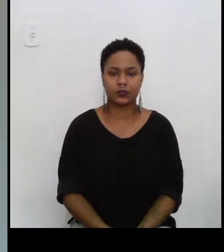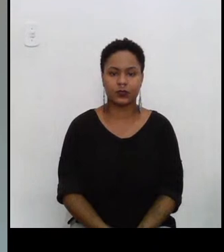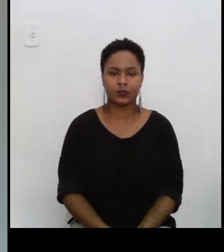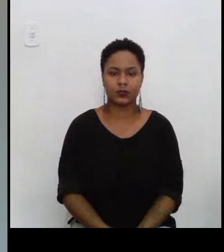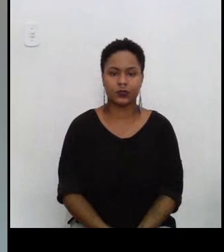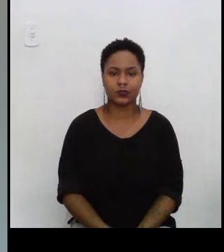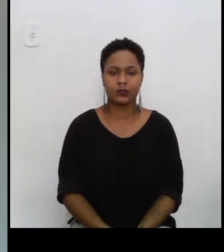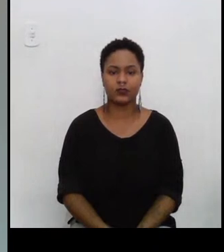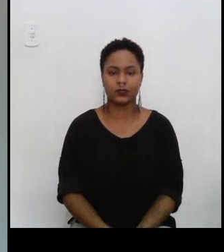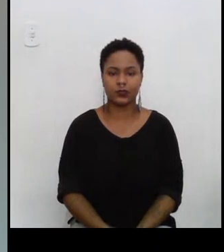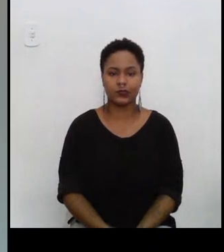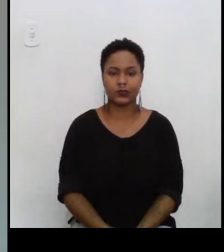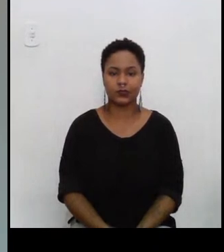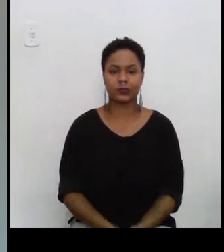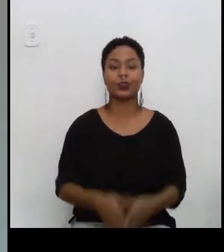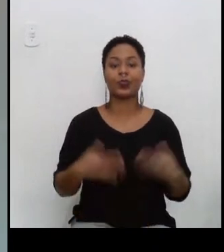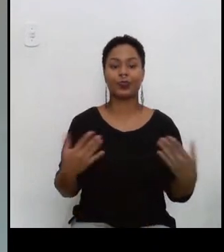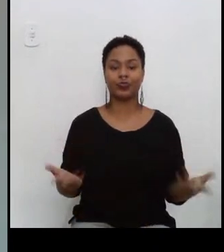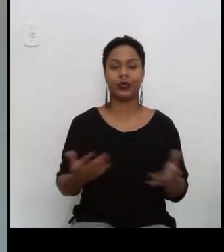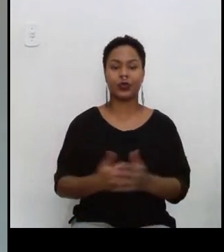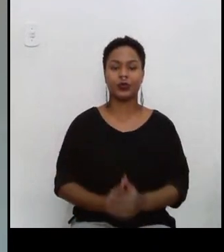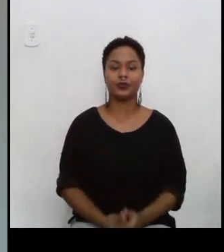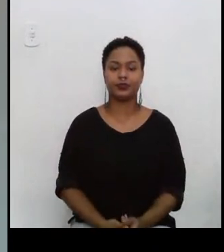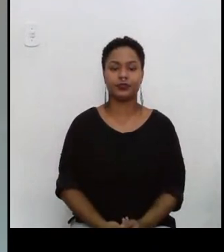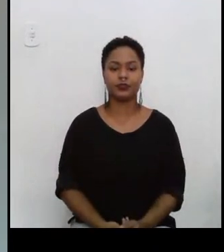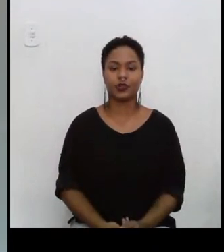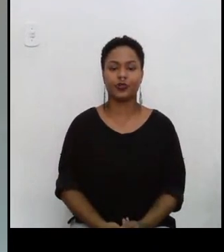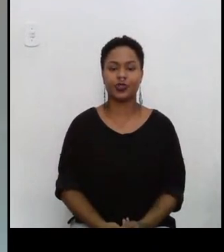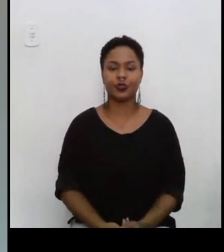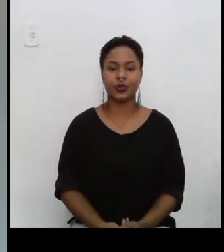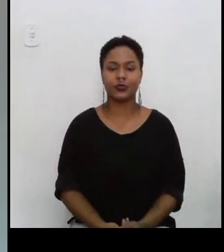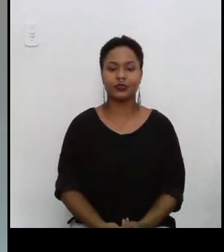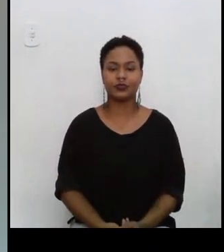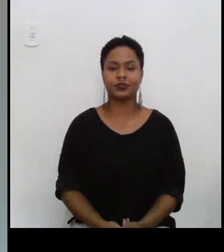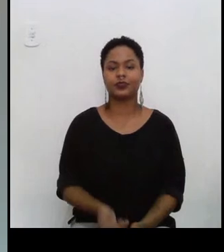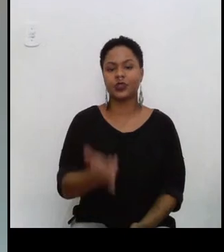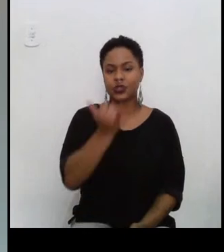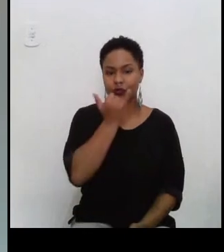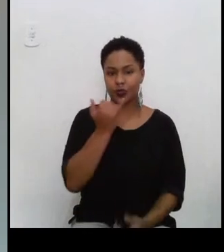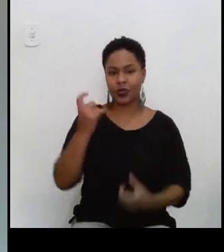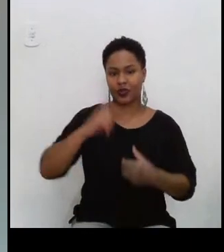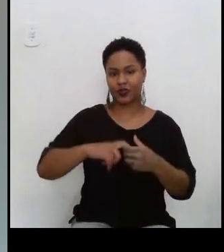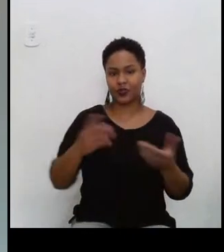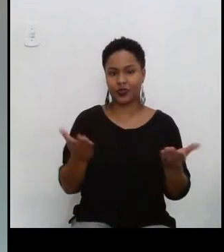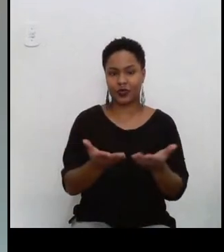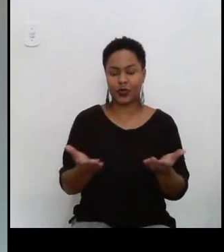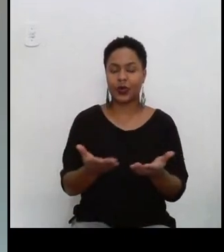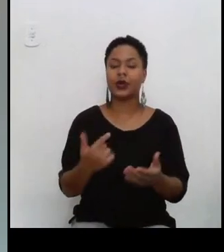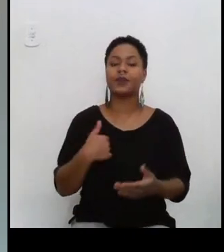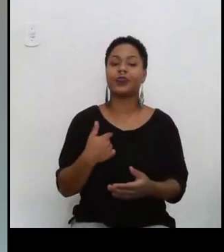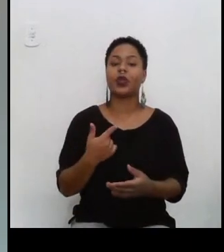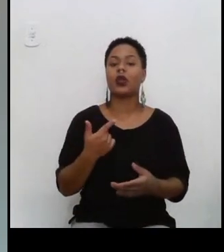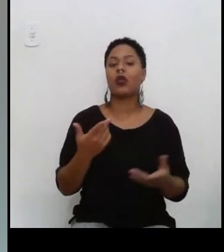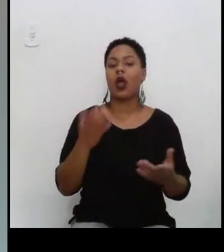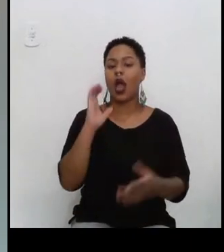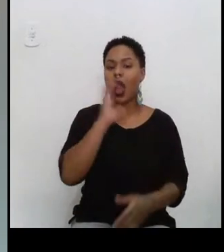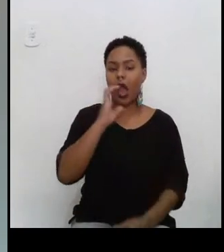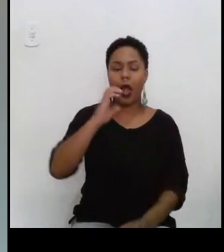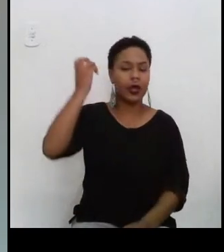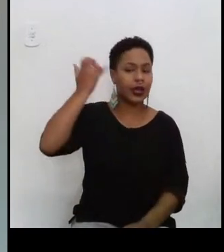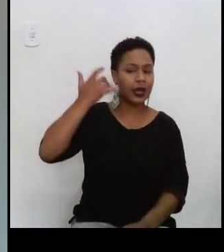e não é voltar desculpa é e vou fazer uma breve